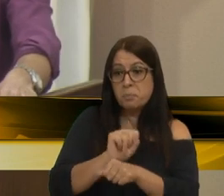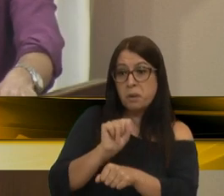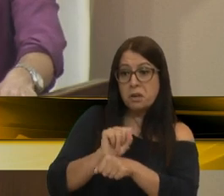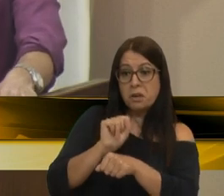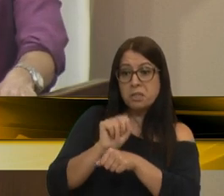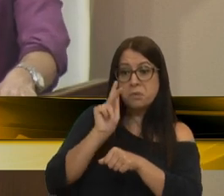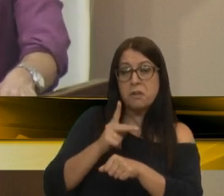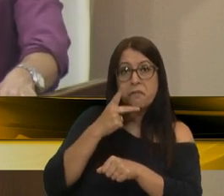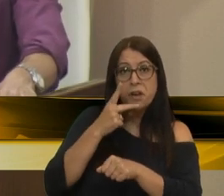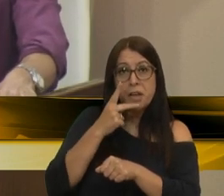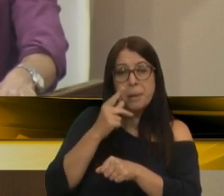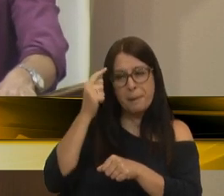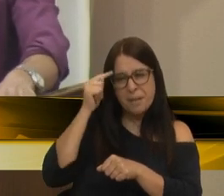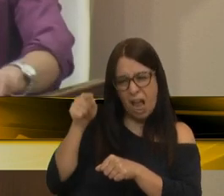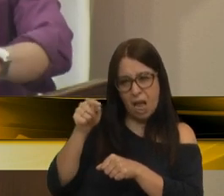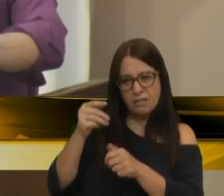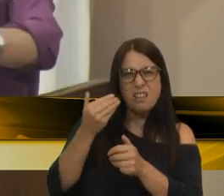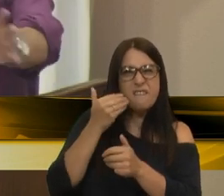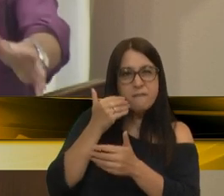pessoas falar para achar algum defeito.